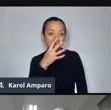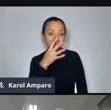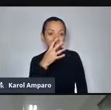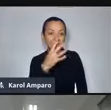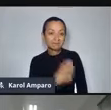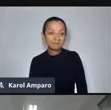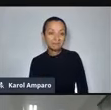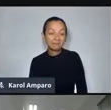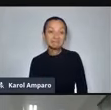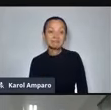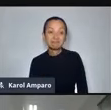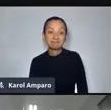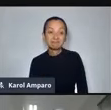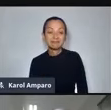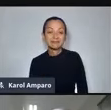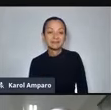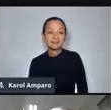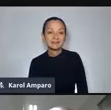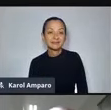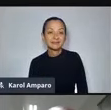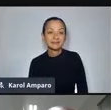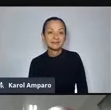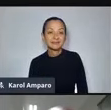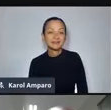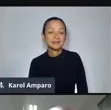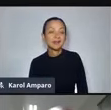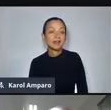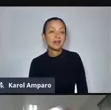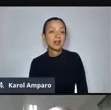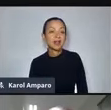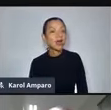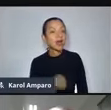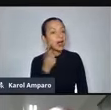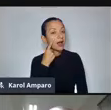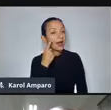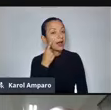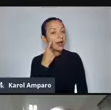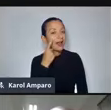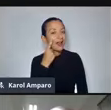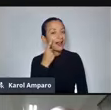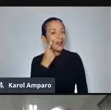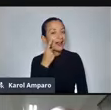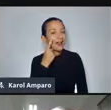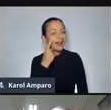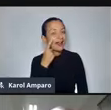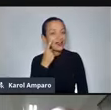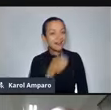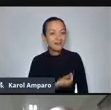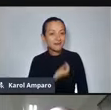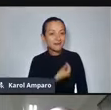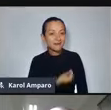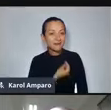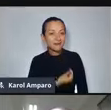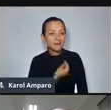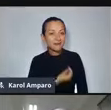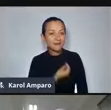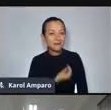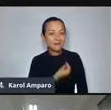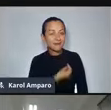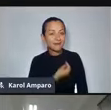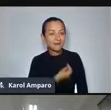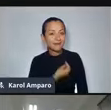Já pensou? Olha a contribuição que eu fiz na minha vida com a ousadia,